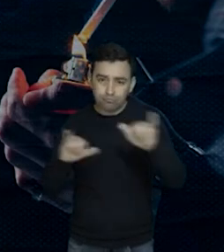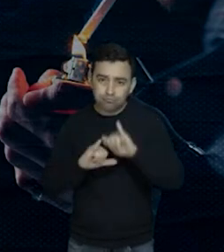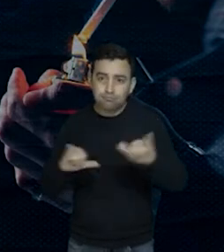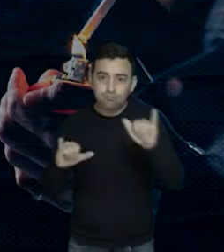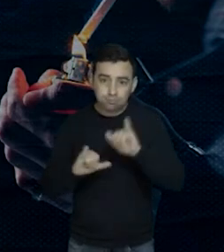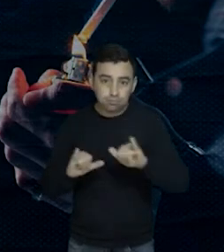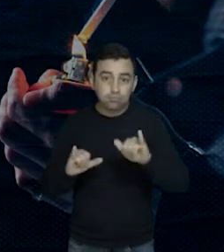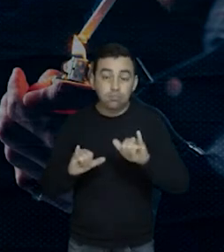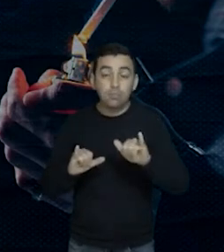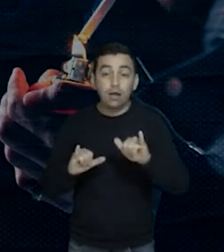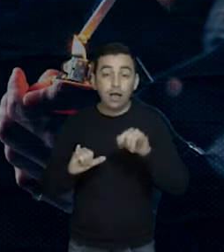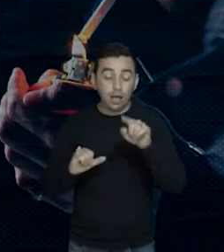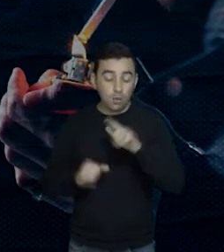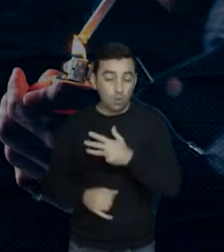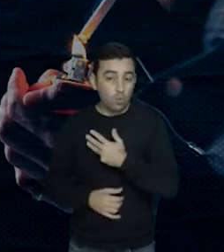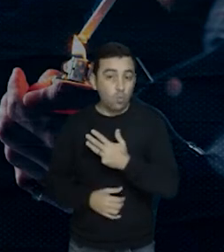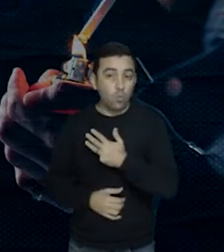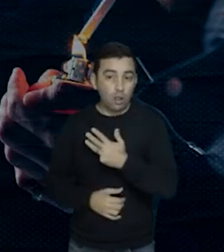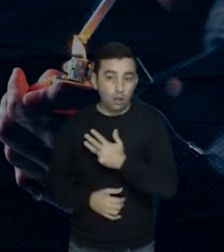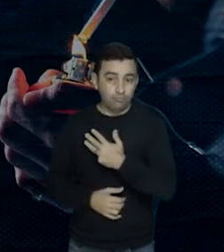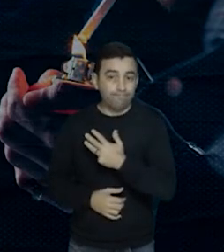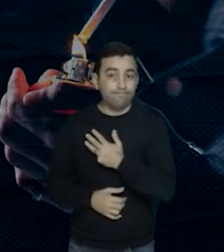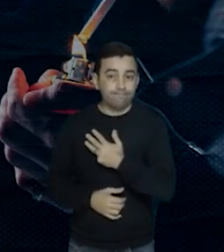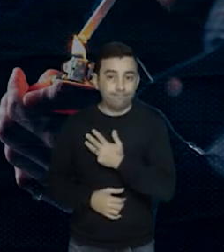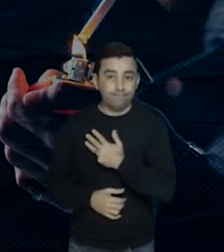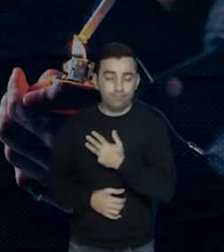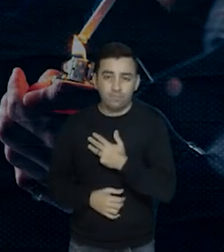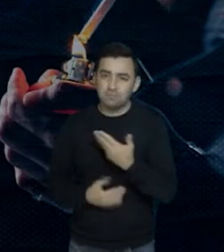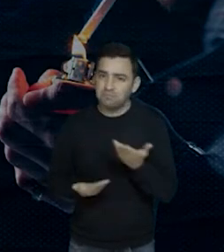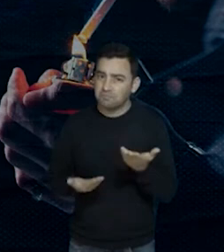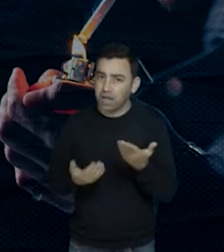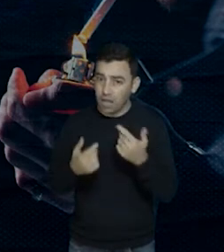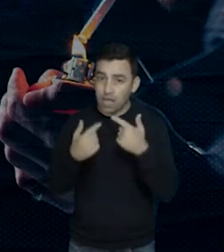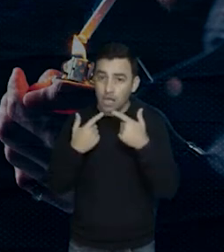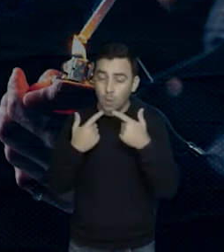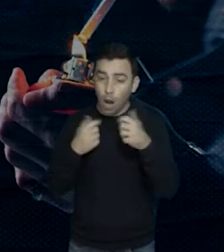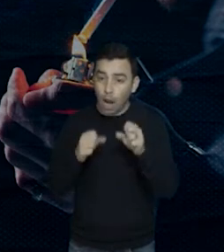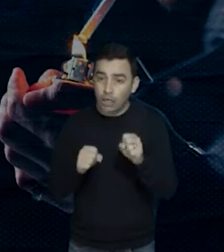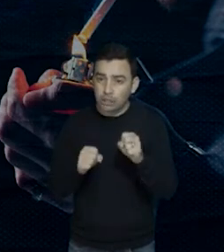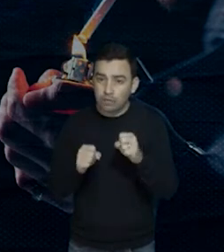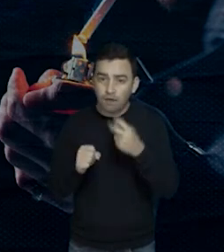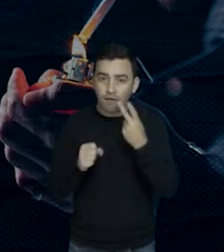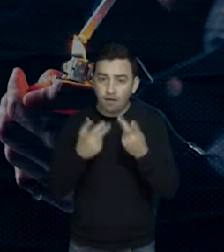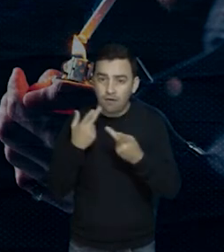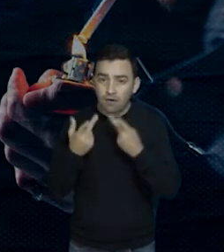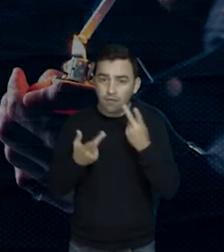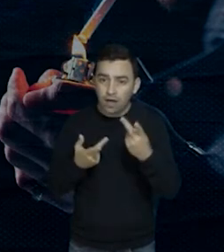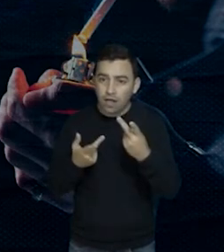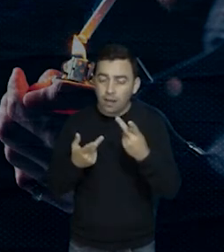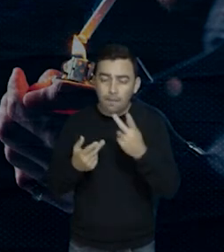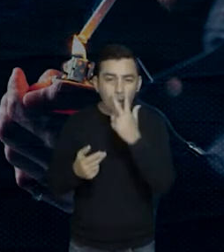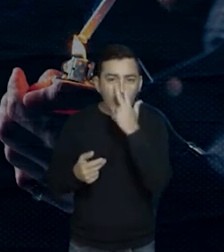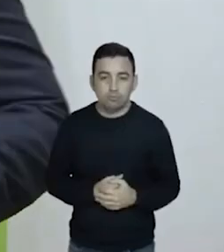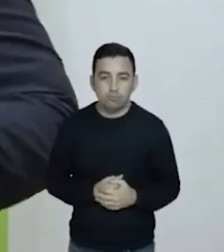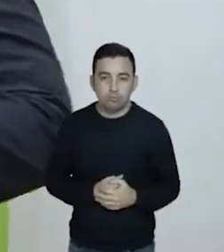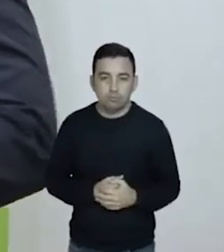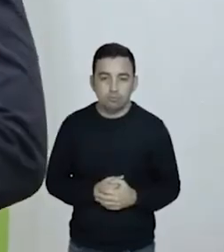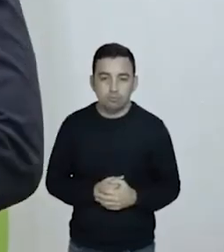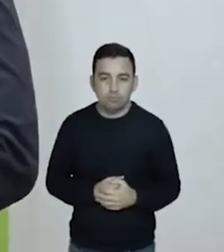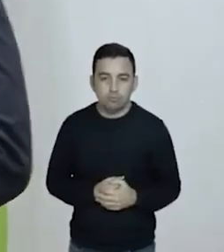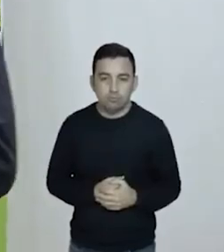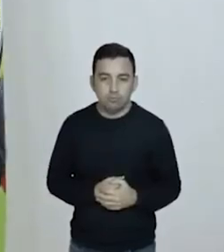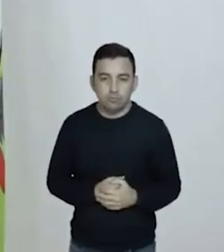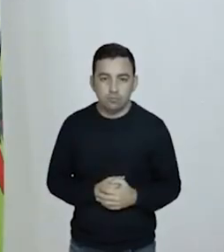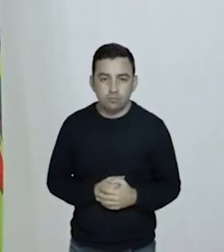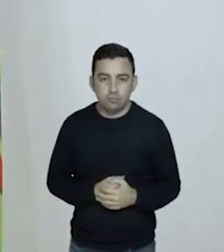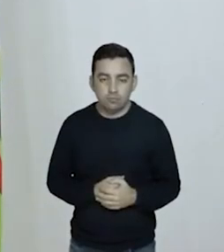foi divulgado recentemente e chama atenção pela linguagem utilizada, assemelhando-se a uma cartilha ideológica. Esses